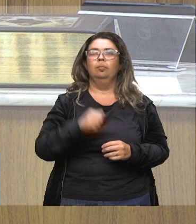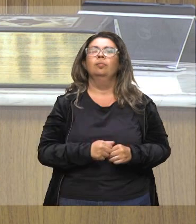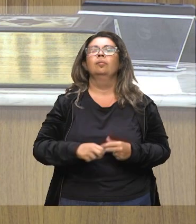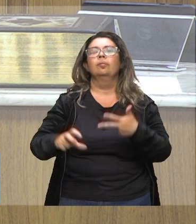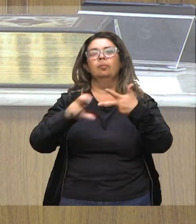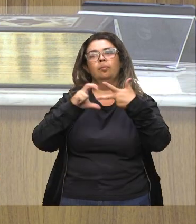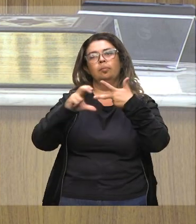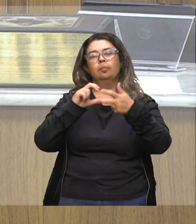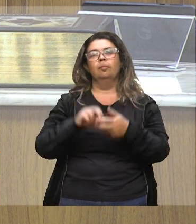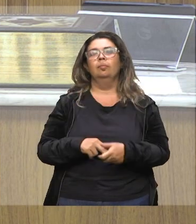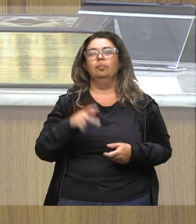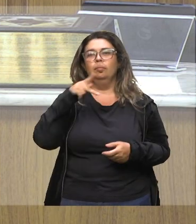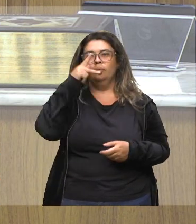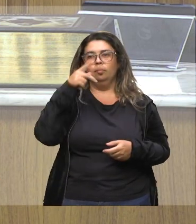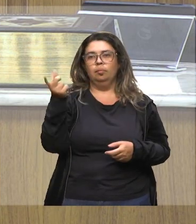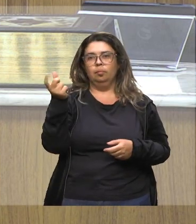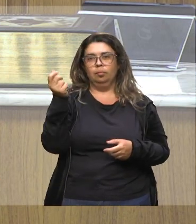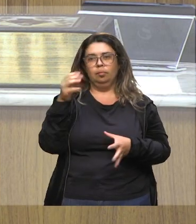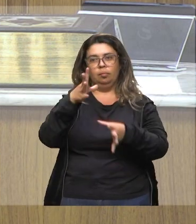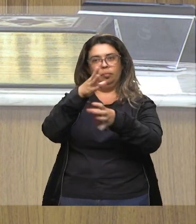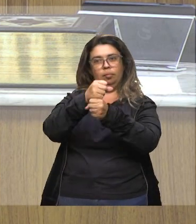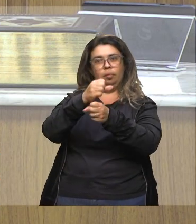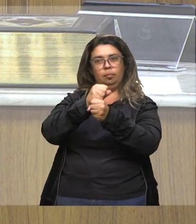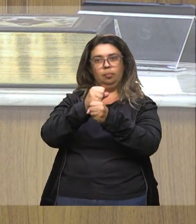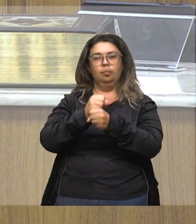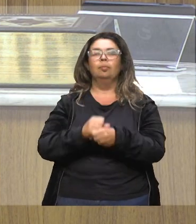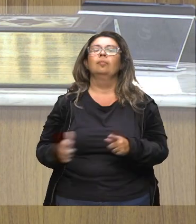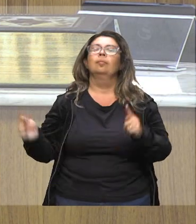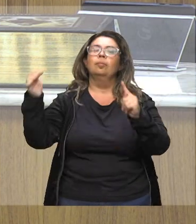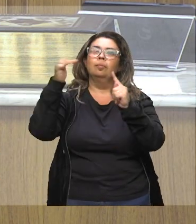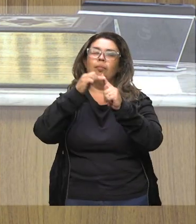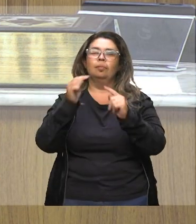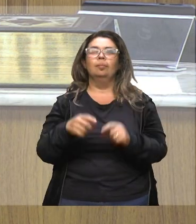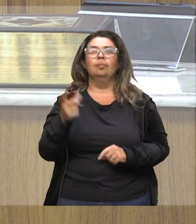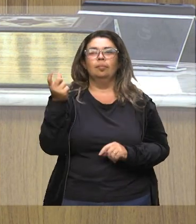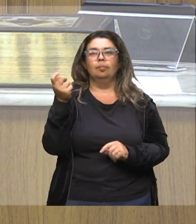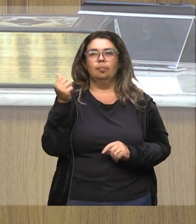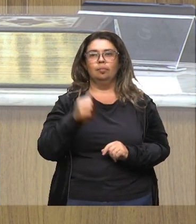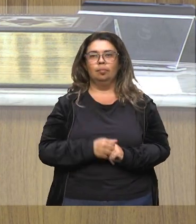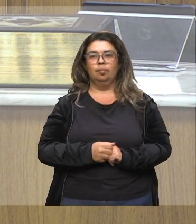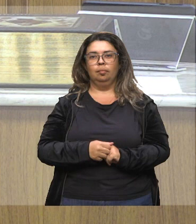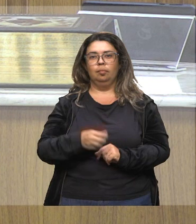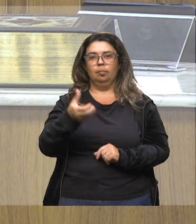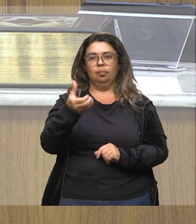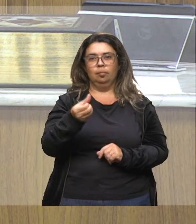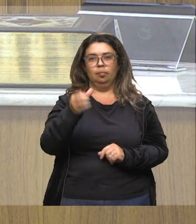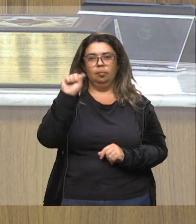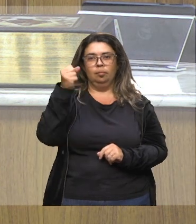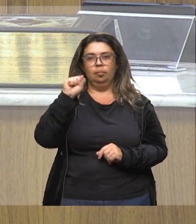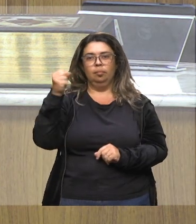Poder Executivo, que dispõe sobre abertura de crédito adicional suplementar para os fins específicos no valor de